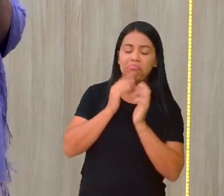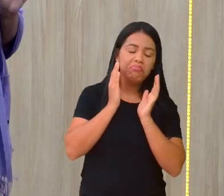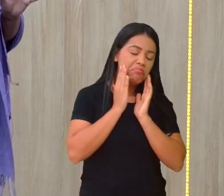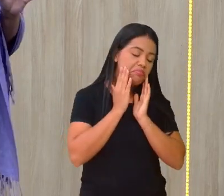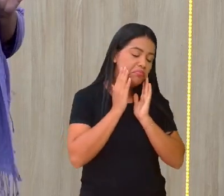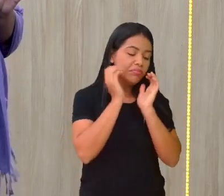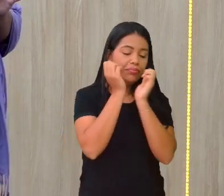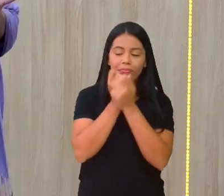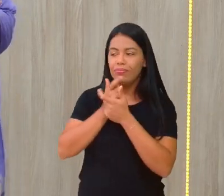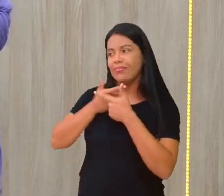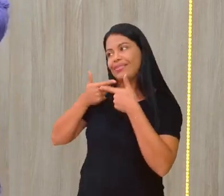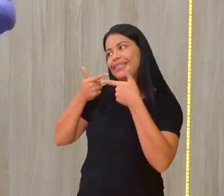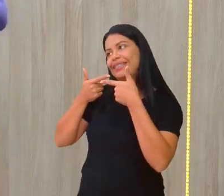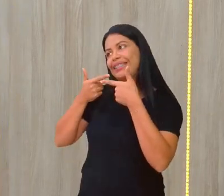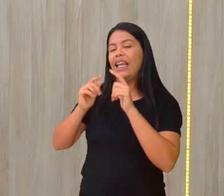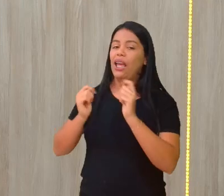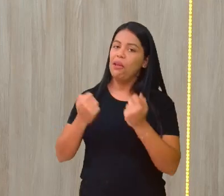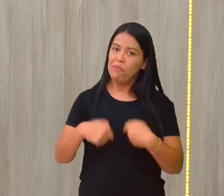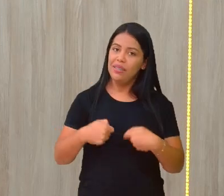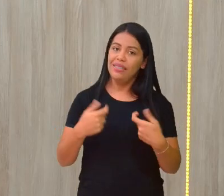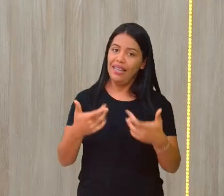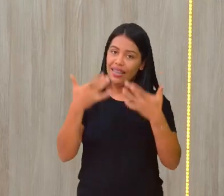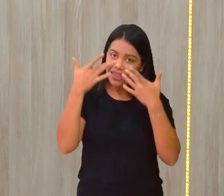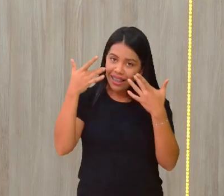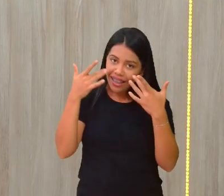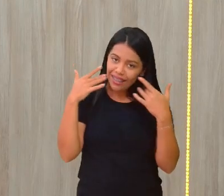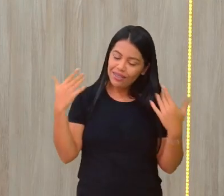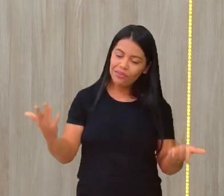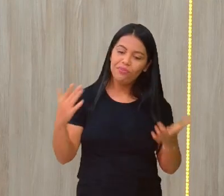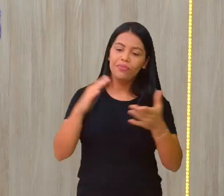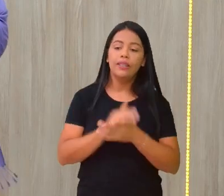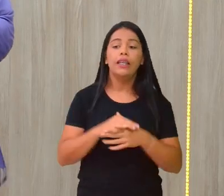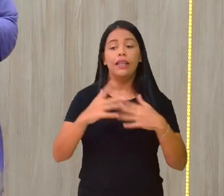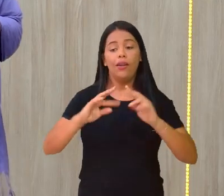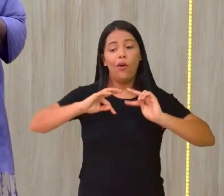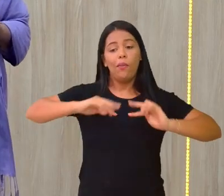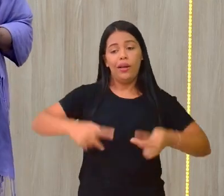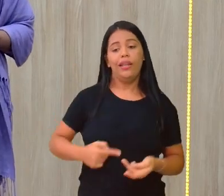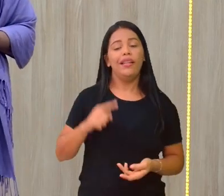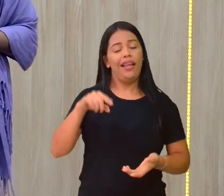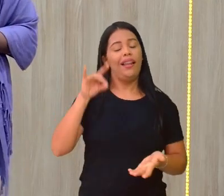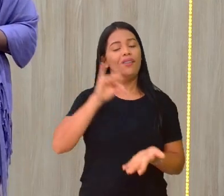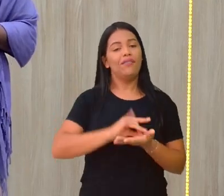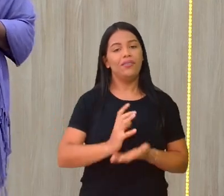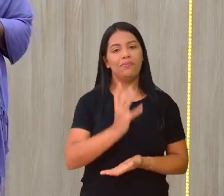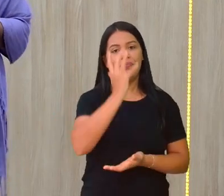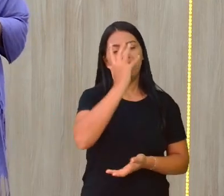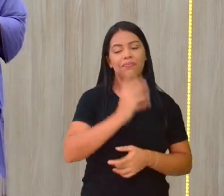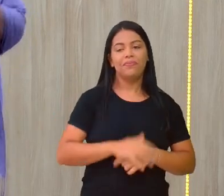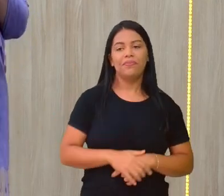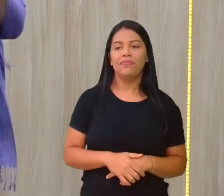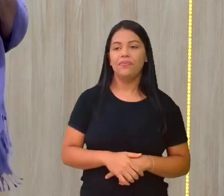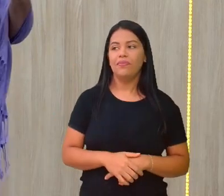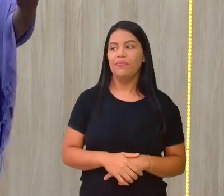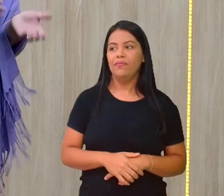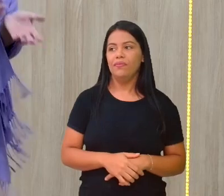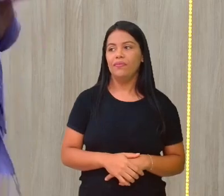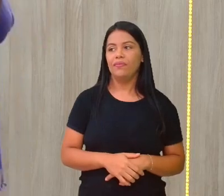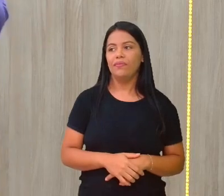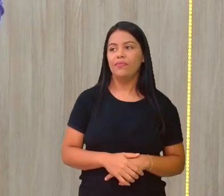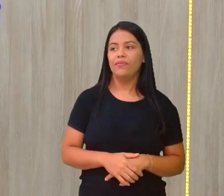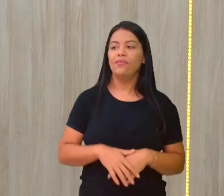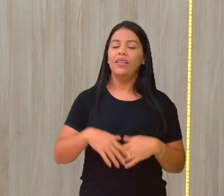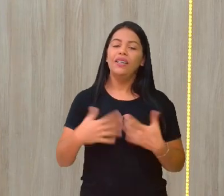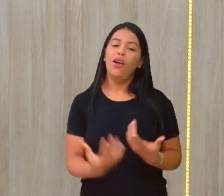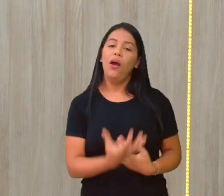tem nada a ver isso, né? E é isso. Essa questão do ser humano e suas máscaras. As máscaras do teatro